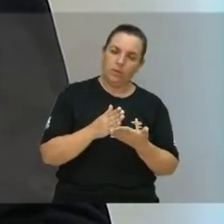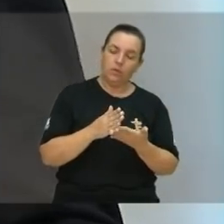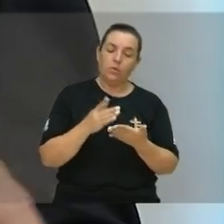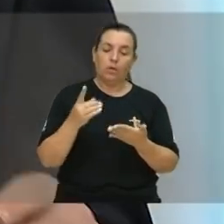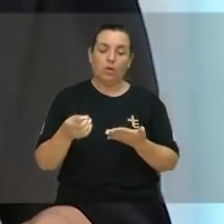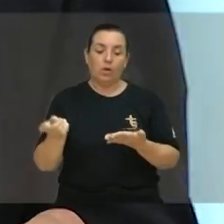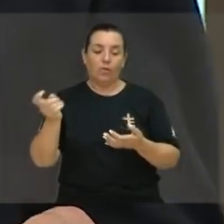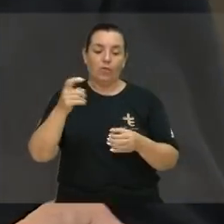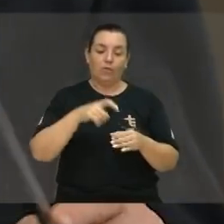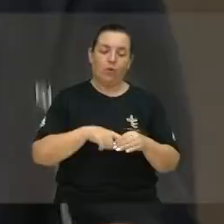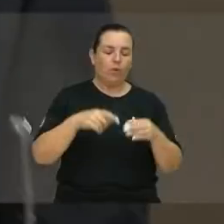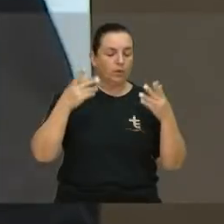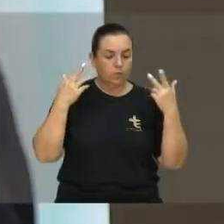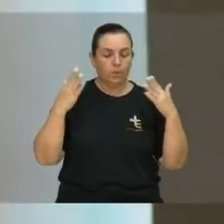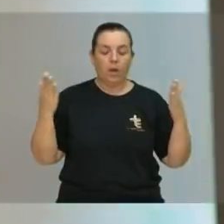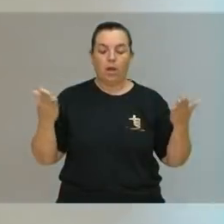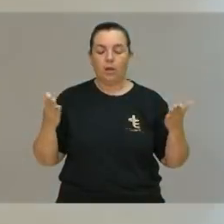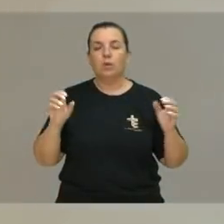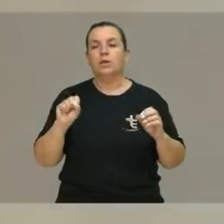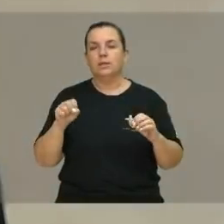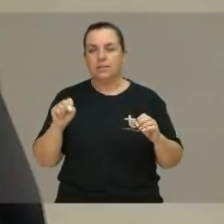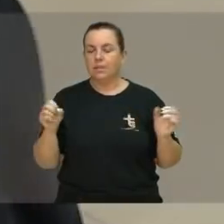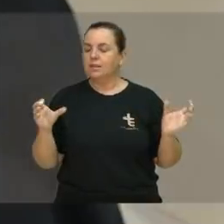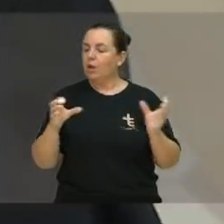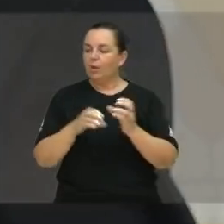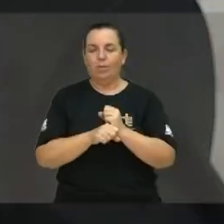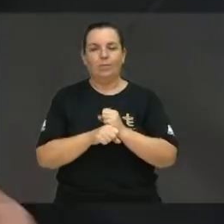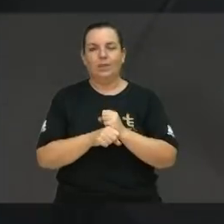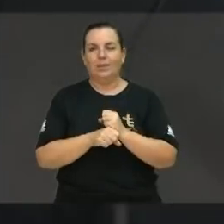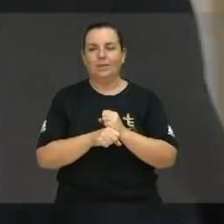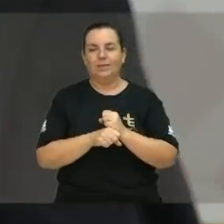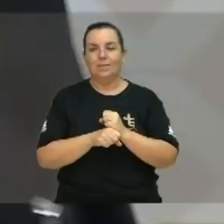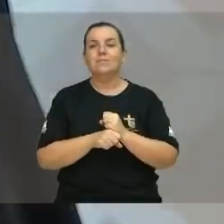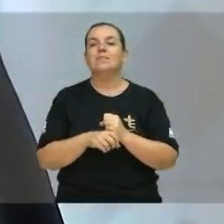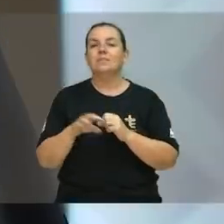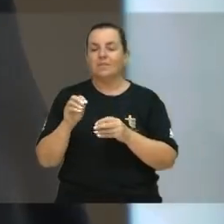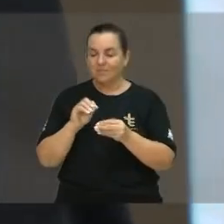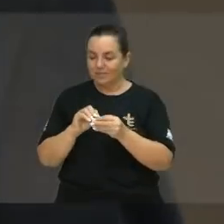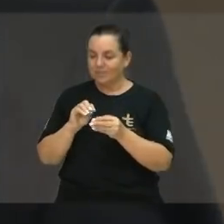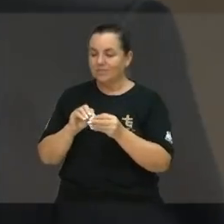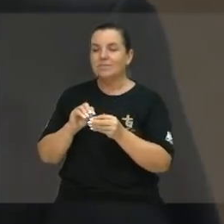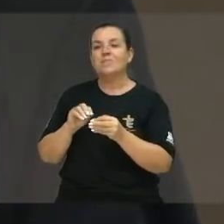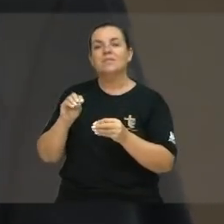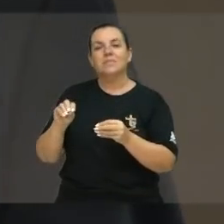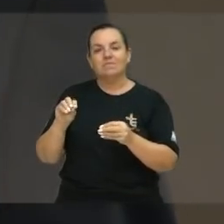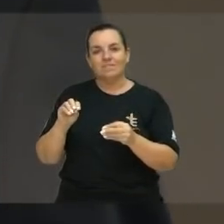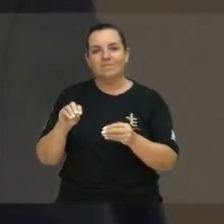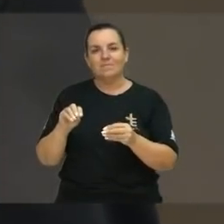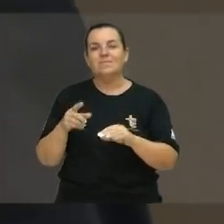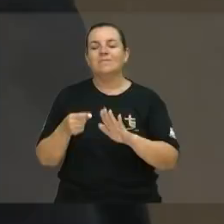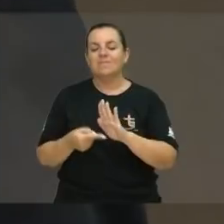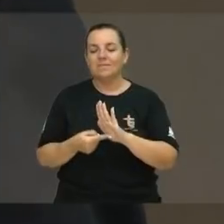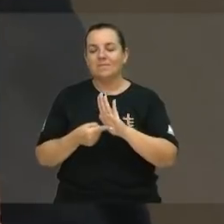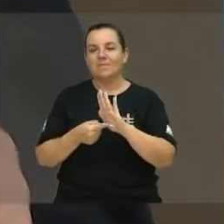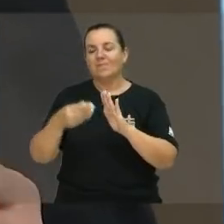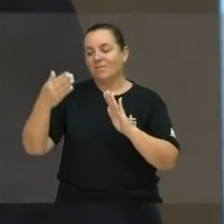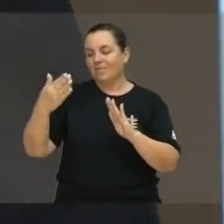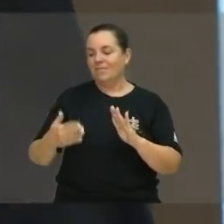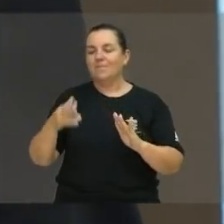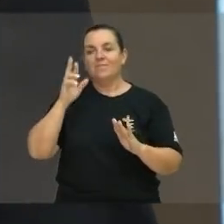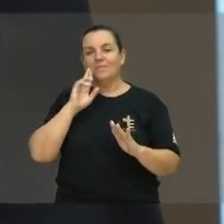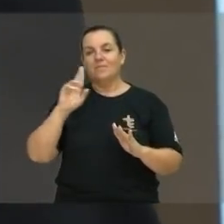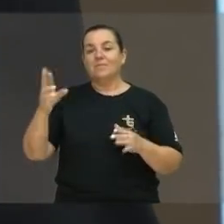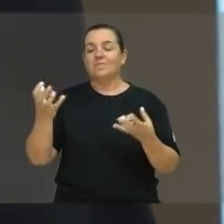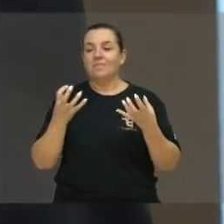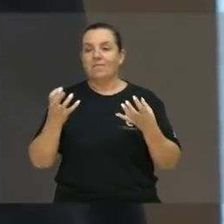dizer agora sim está completa a ação simbólica mediante a qual o